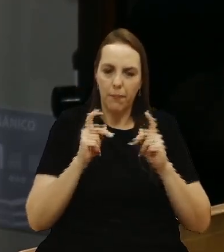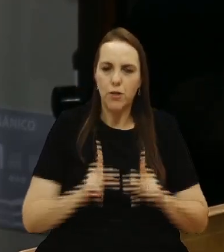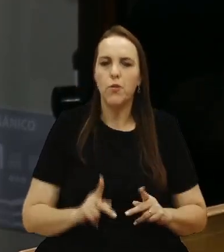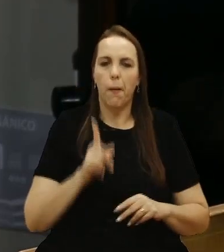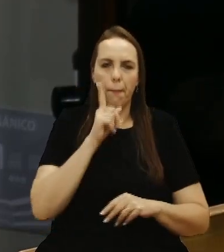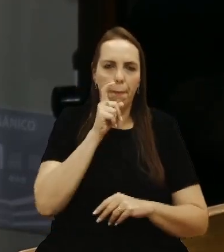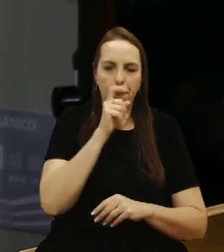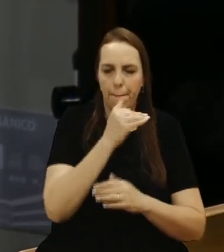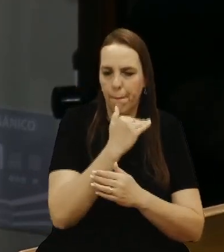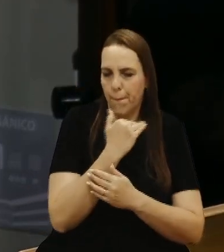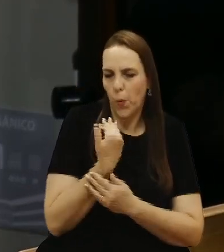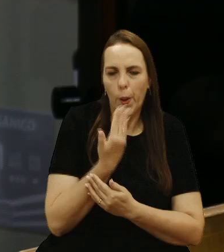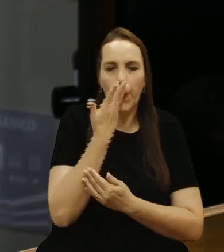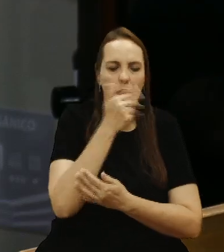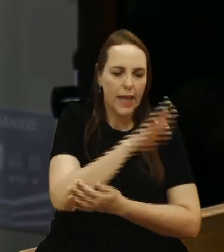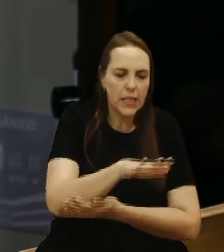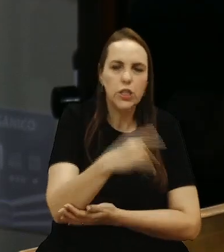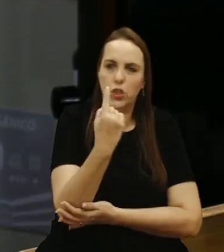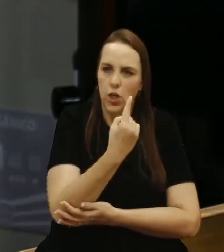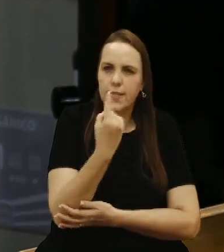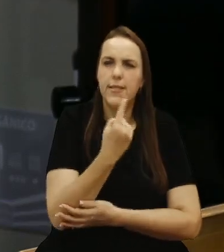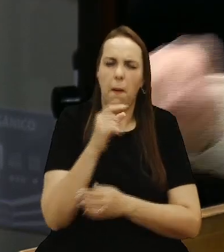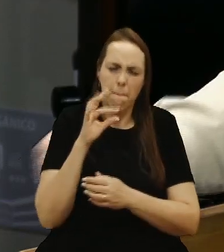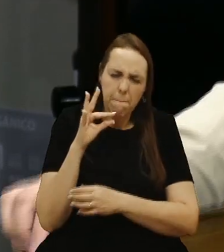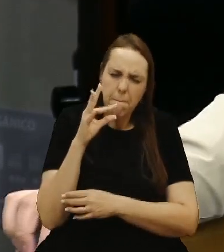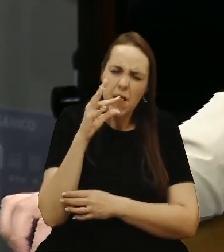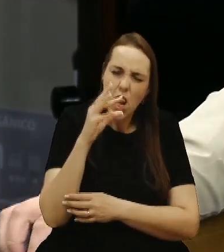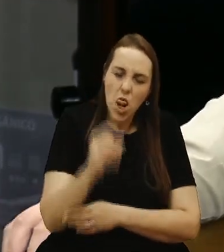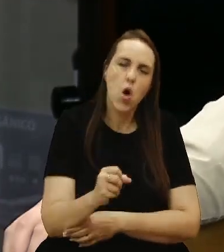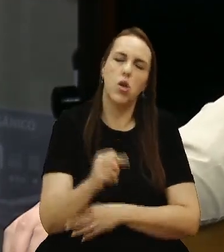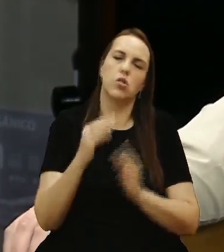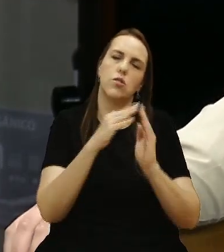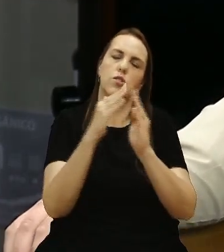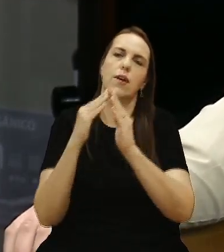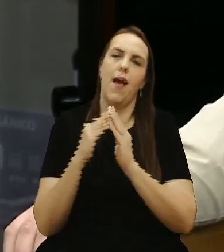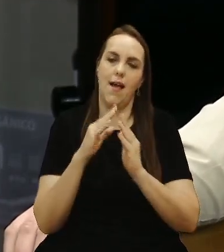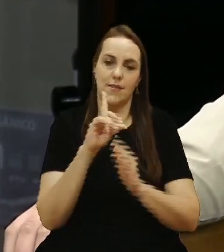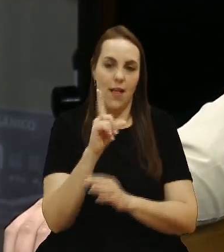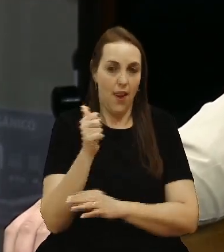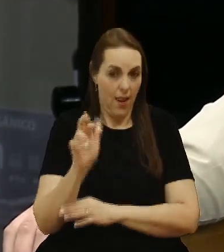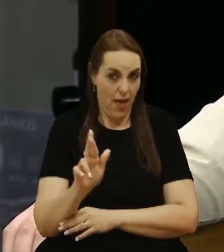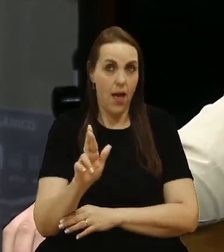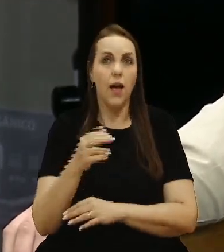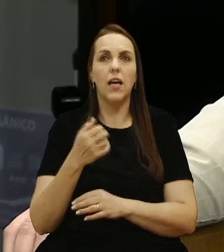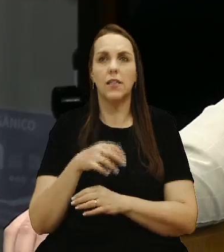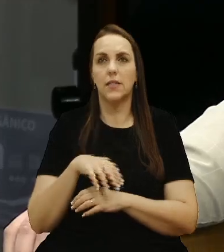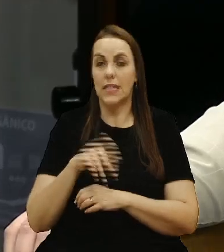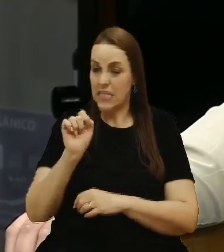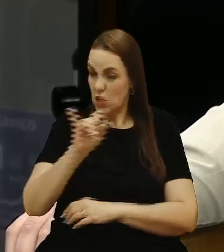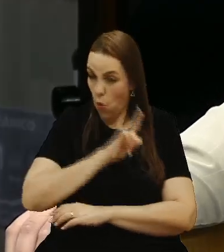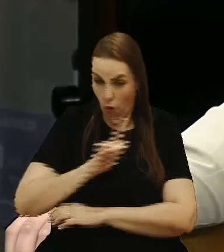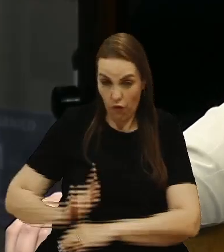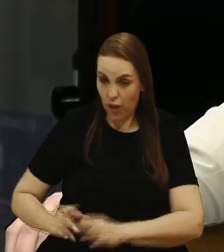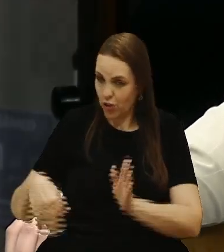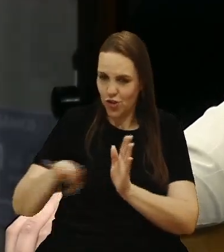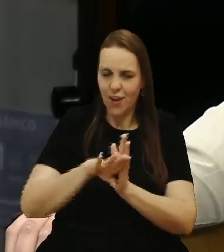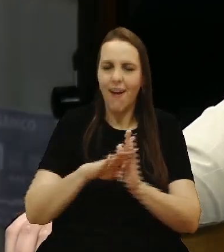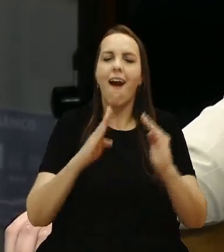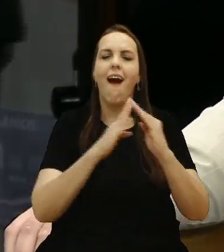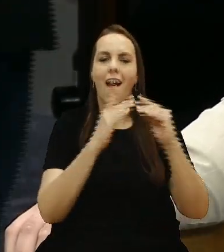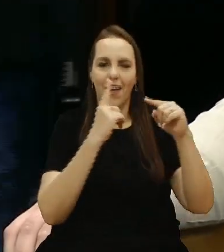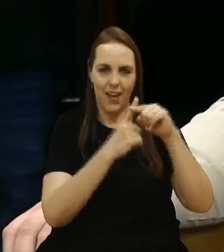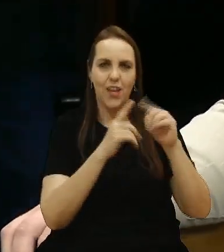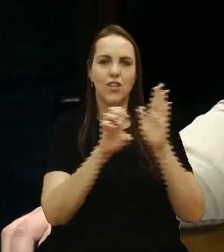crianças, de idosos que existem nesse país, que são sustentadas por igrejas evangélicas. Onde o Estado brasileiro não chega, é lá que as igrejas evangélicas